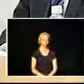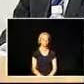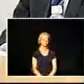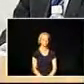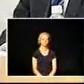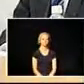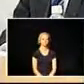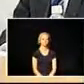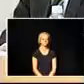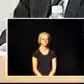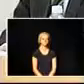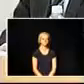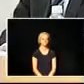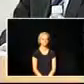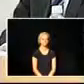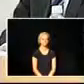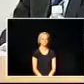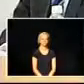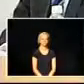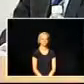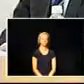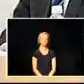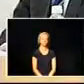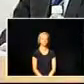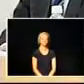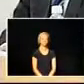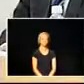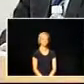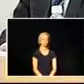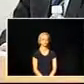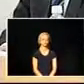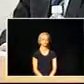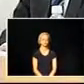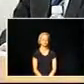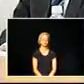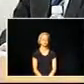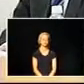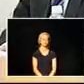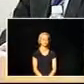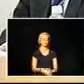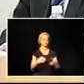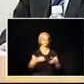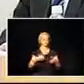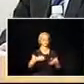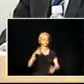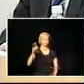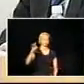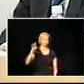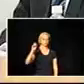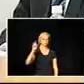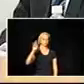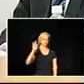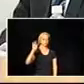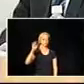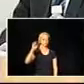Costa, o Fino, área localizada na Avenida Expedicionário Bento Nogueira de Moura, bairro Portal da Mantiqueira.